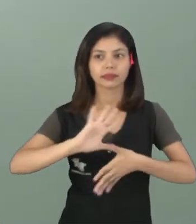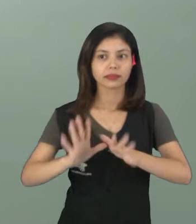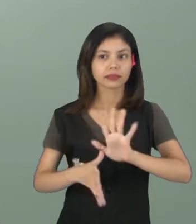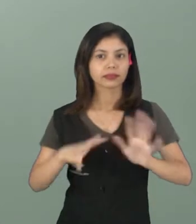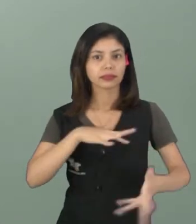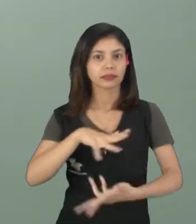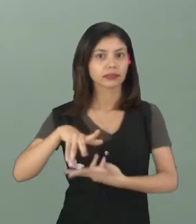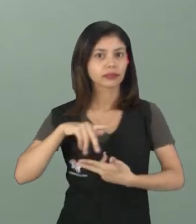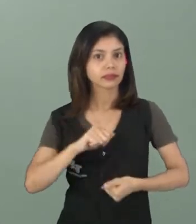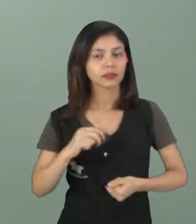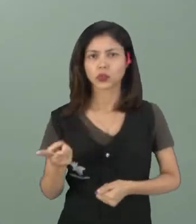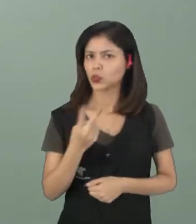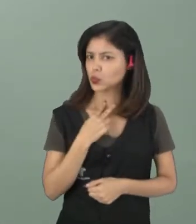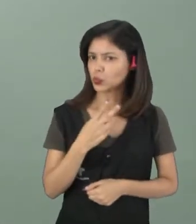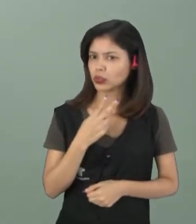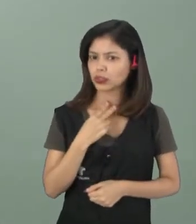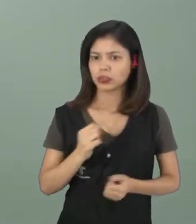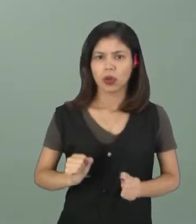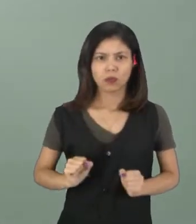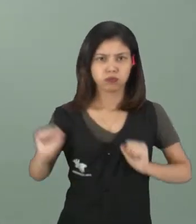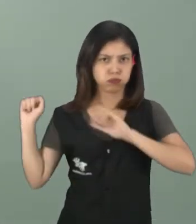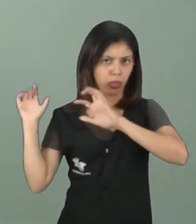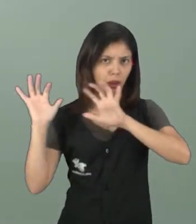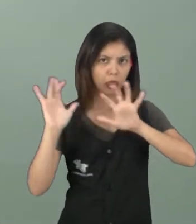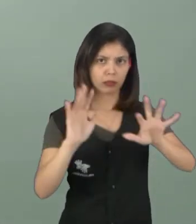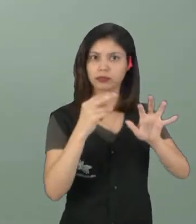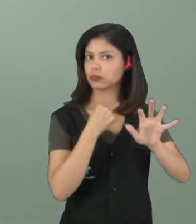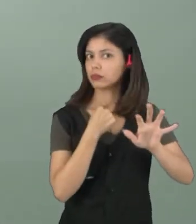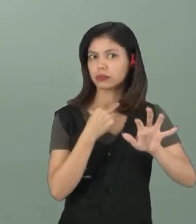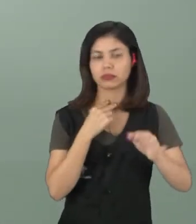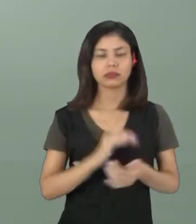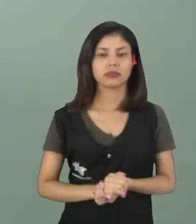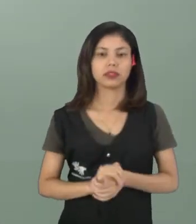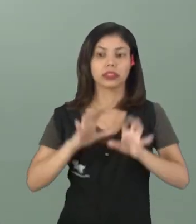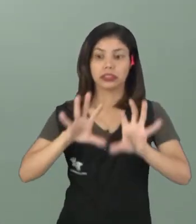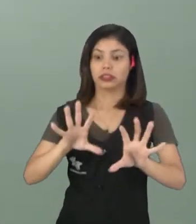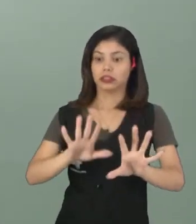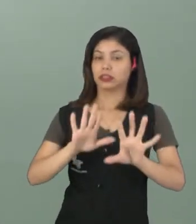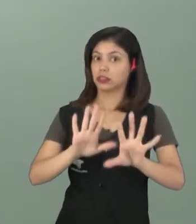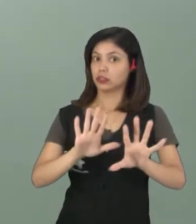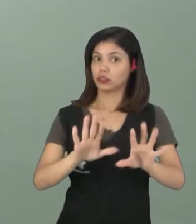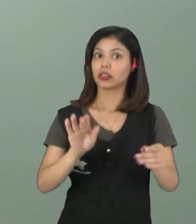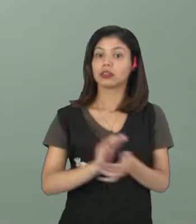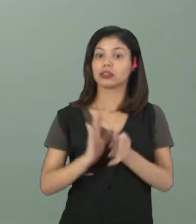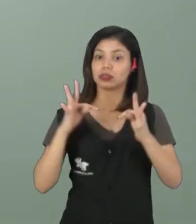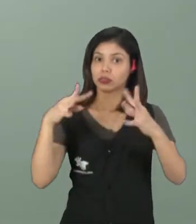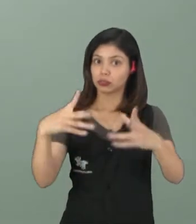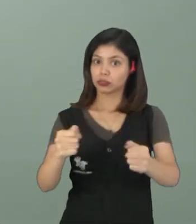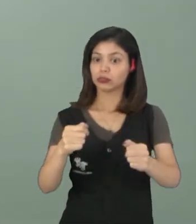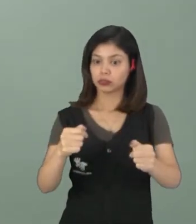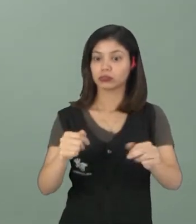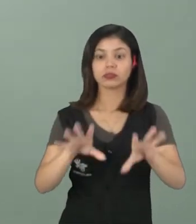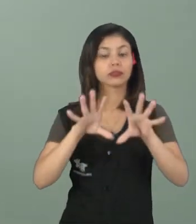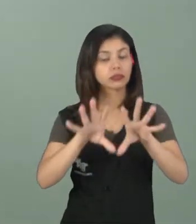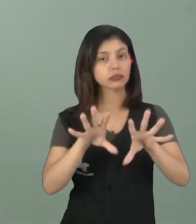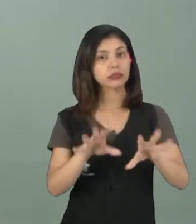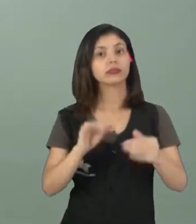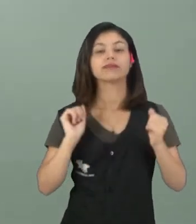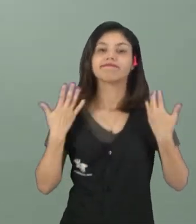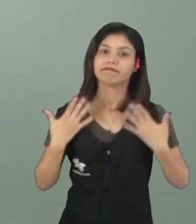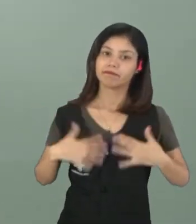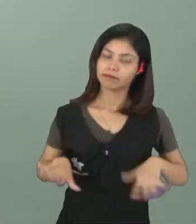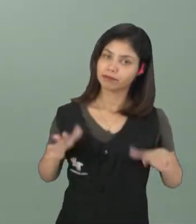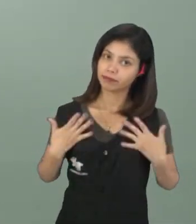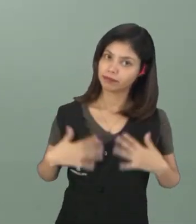podemos fazer aglomerações como deixar para quando ficar tudo né tiver passado tudo isso estiver tudo